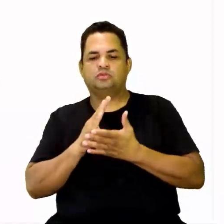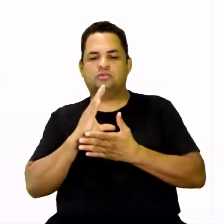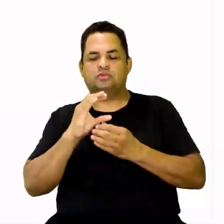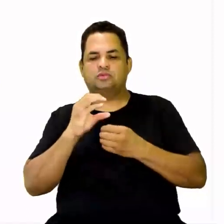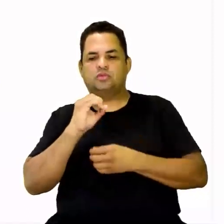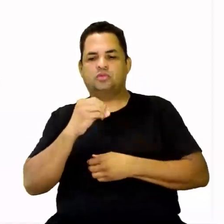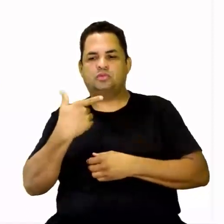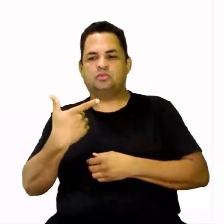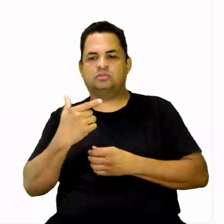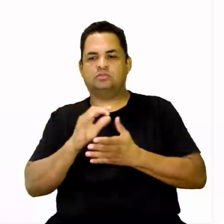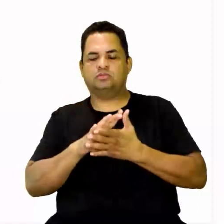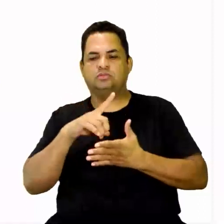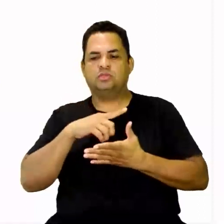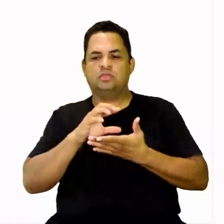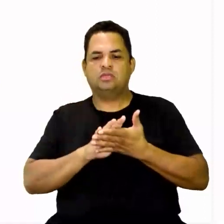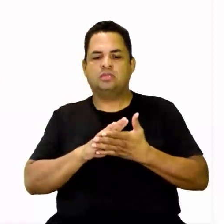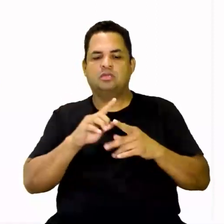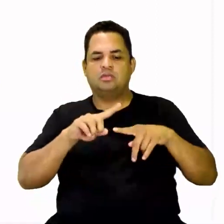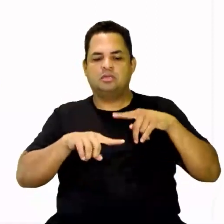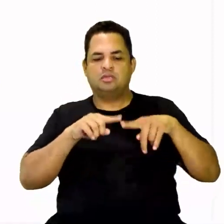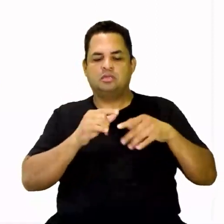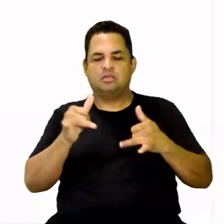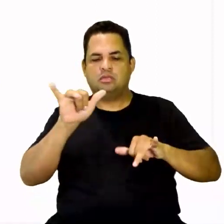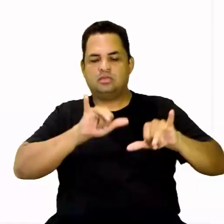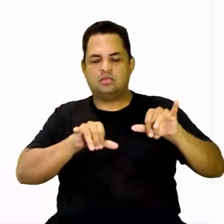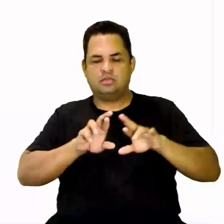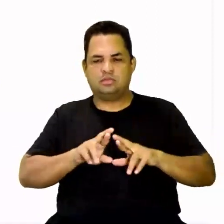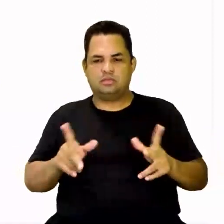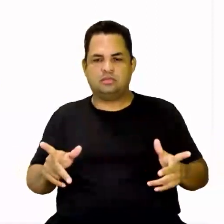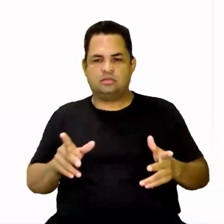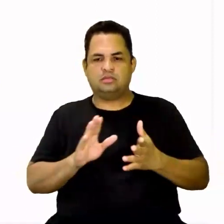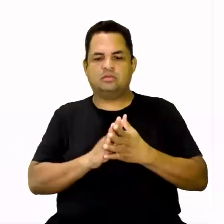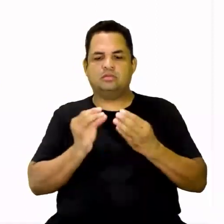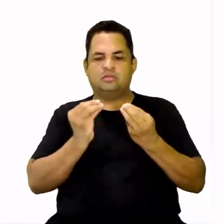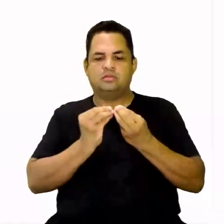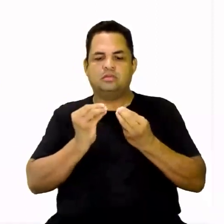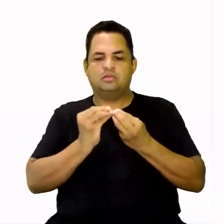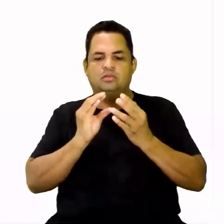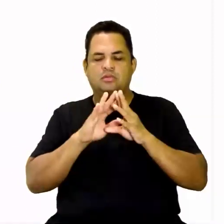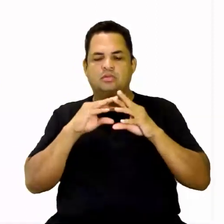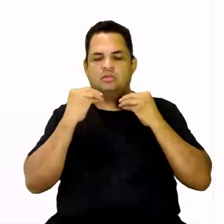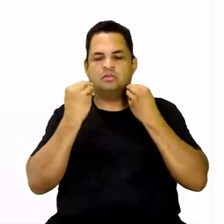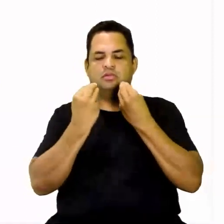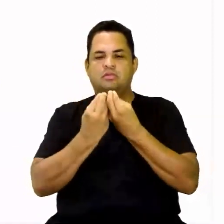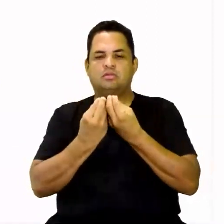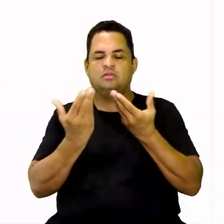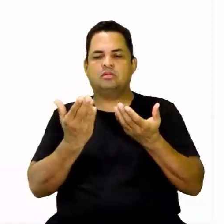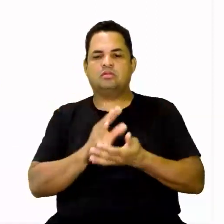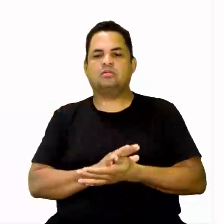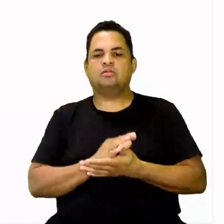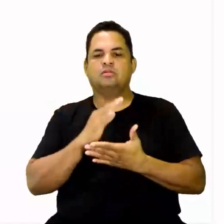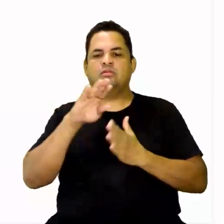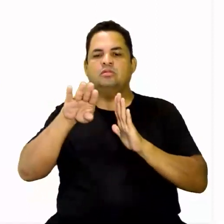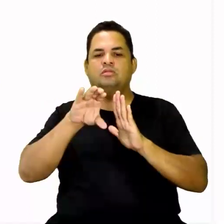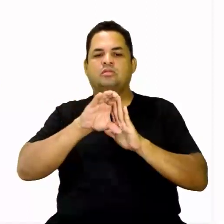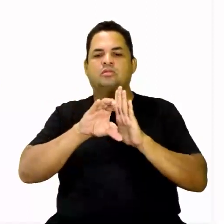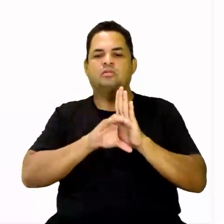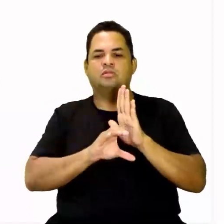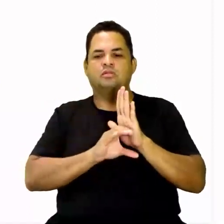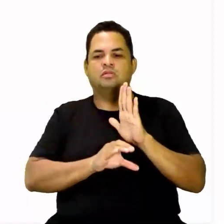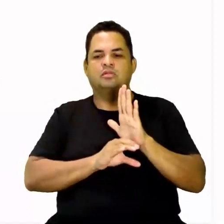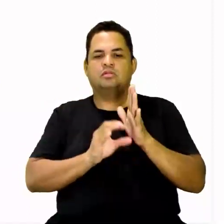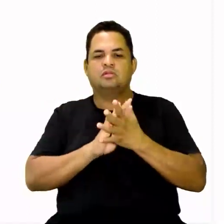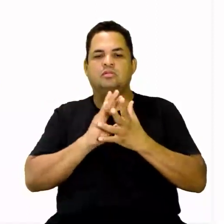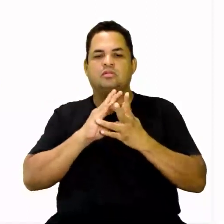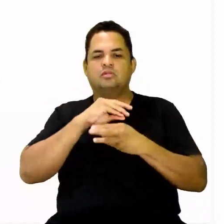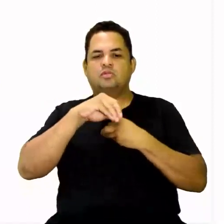são elementos químicos diferentes na molécula destas substâncias, essas substâncias são classificadas como compostas,